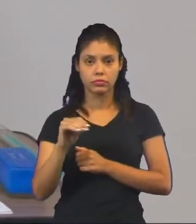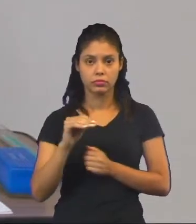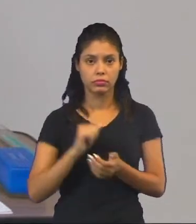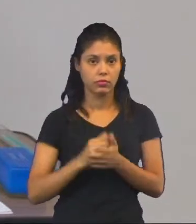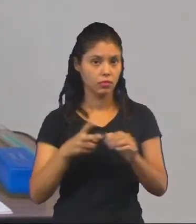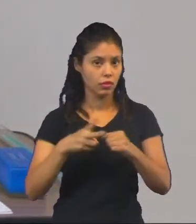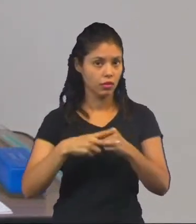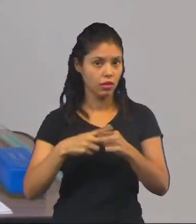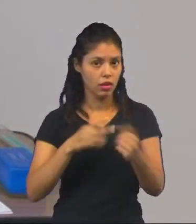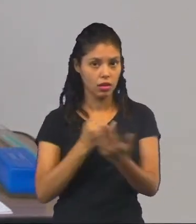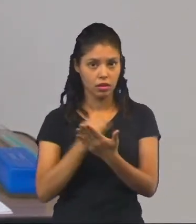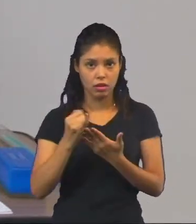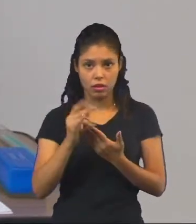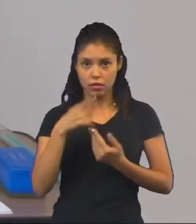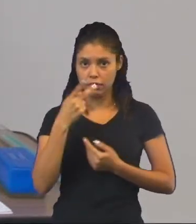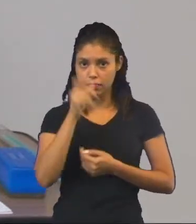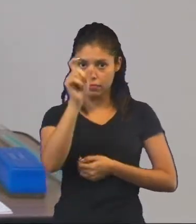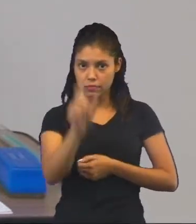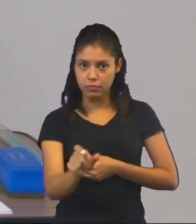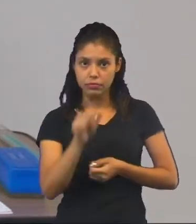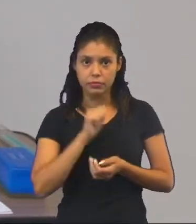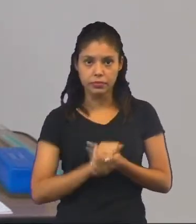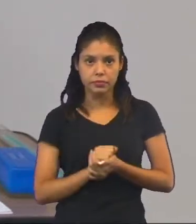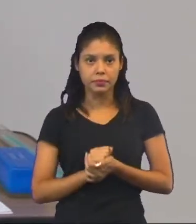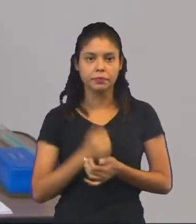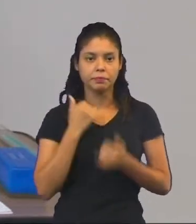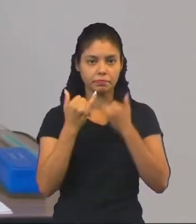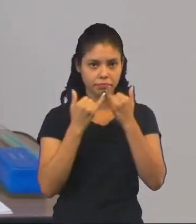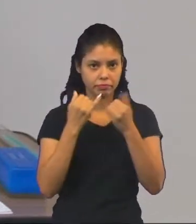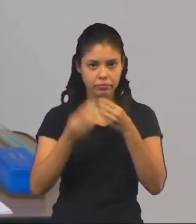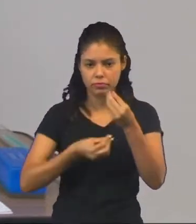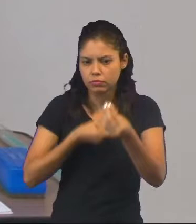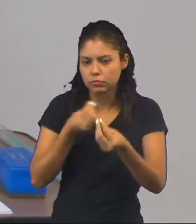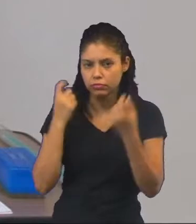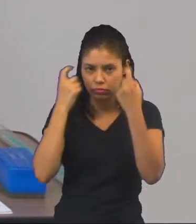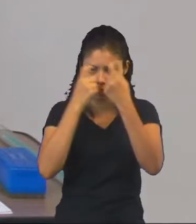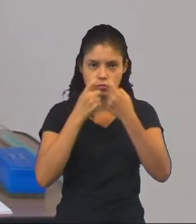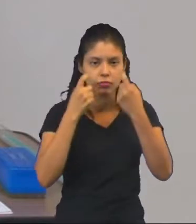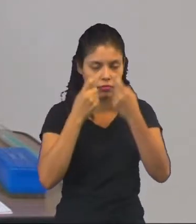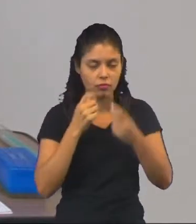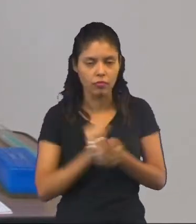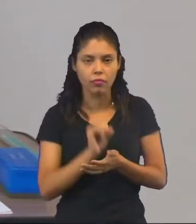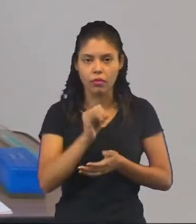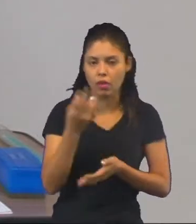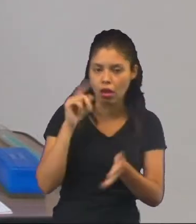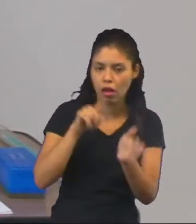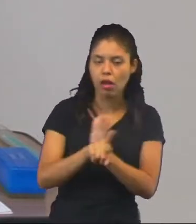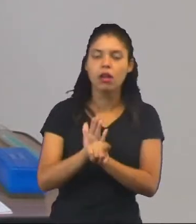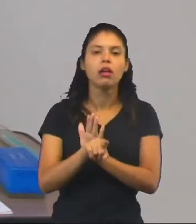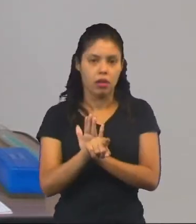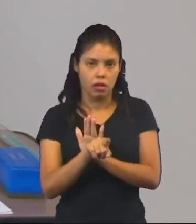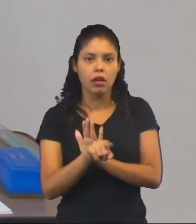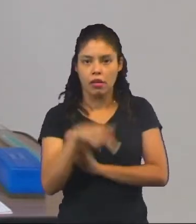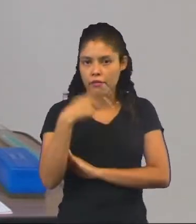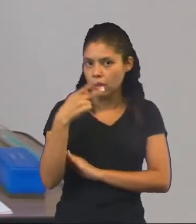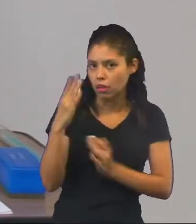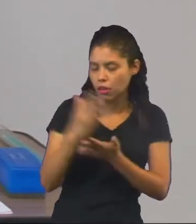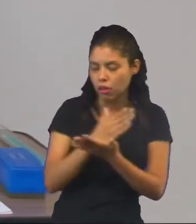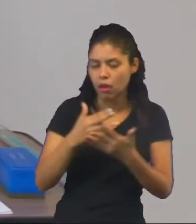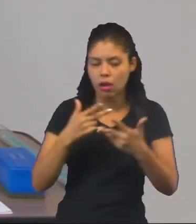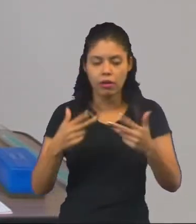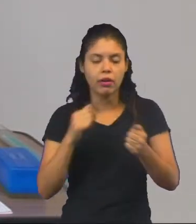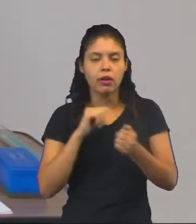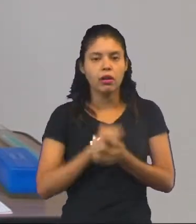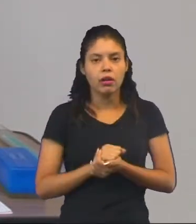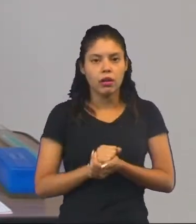que introduzem a fala de um personagem, que anunciam ali a forma que ele vai se expressar, se ele vai perguntar, se ele vai dizer alguma